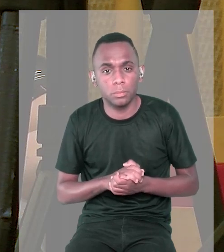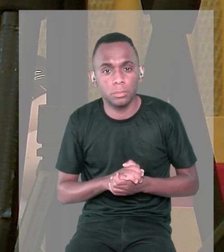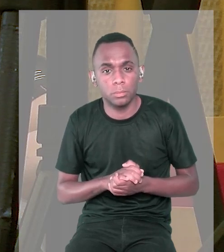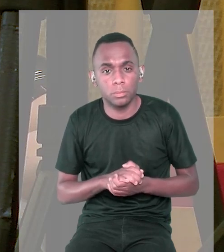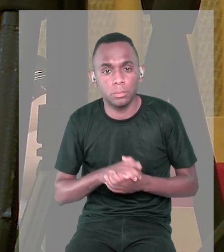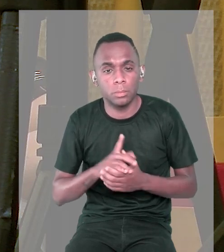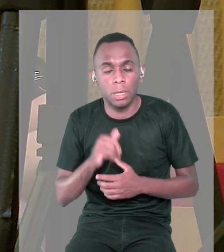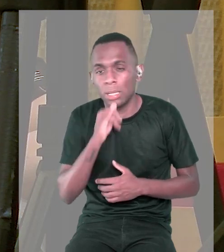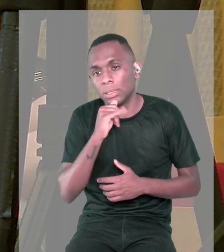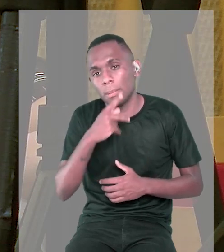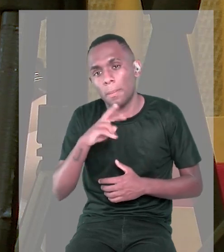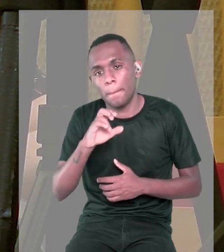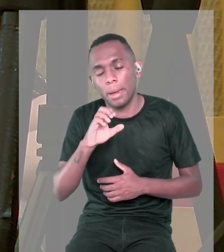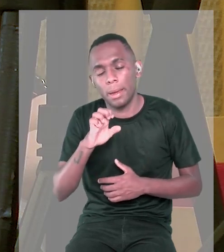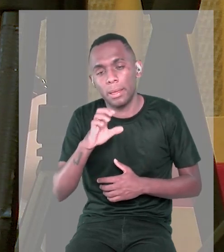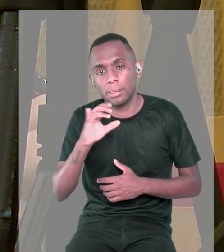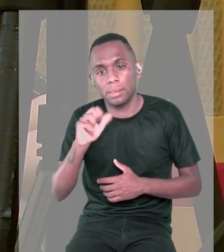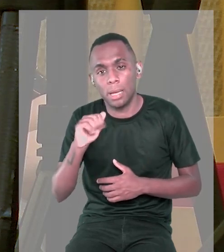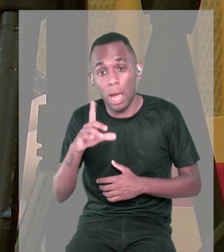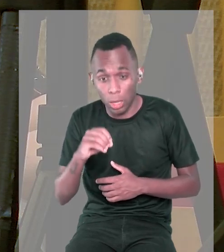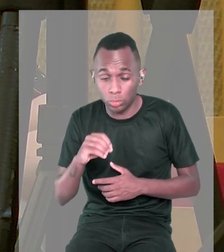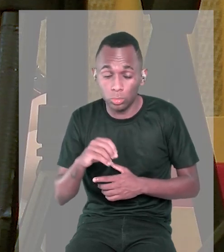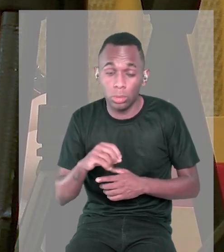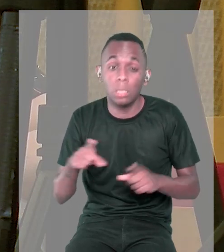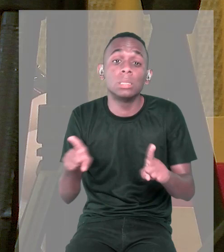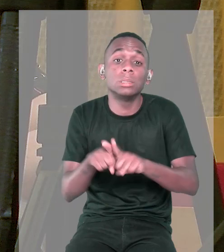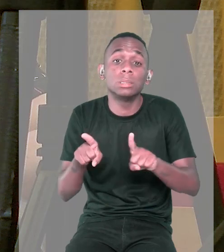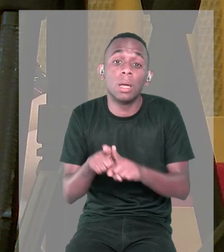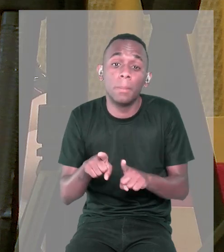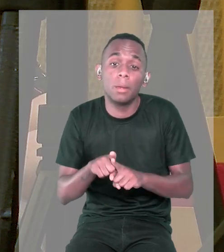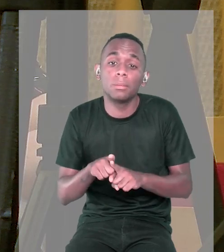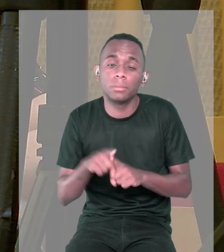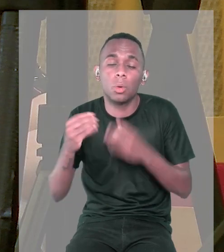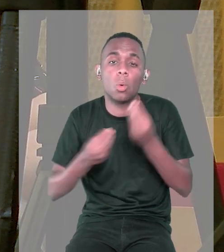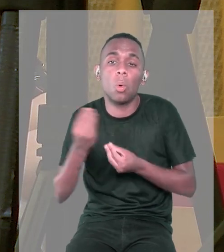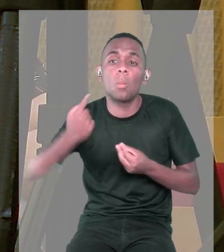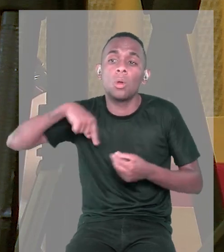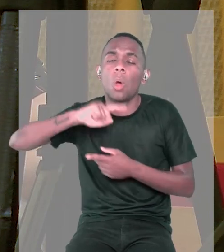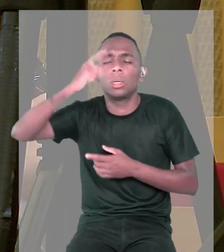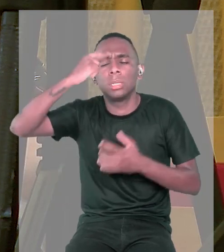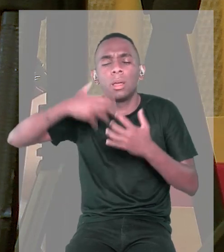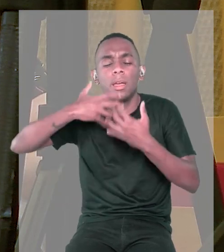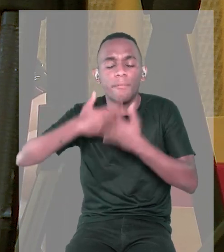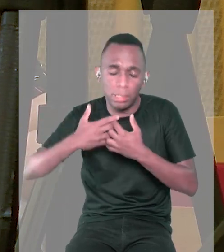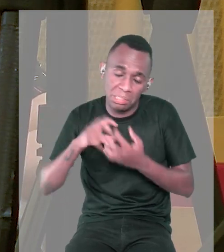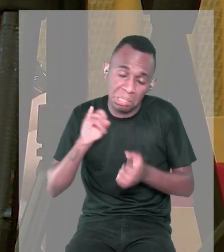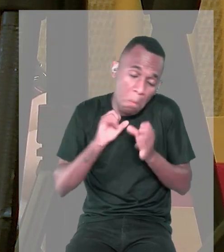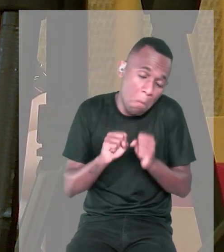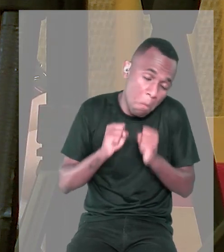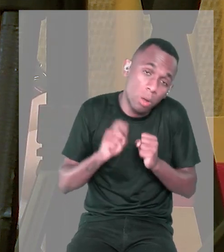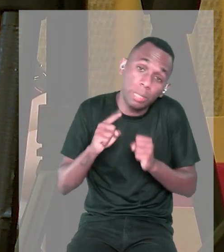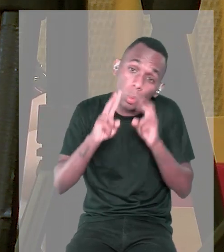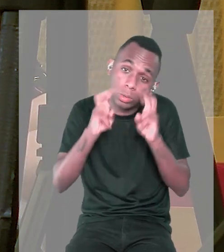também, se a gente pode pensar, porque agora é a questão que eu estou trabalhando atualmente, que é filosofia e gênero, eu estudo uma